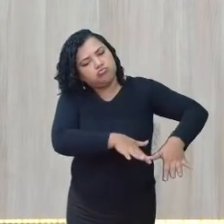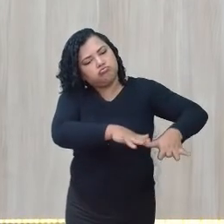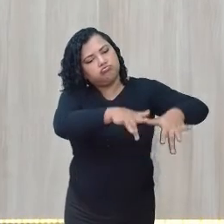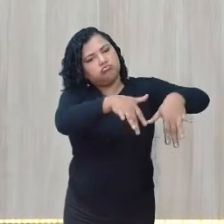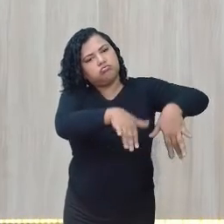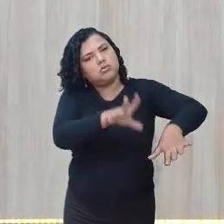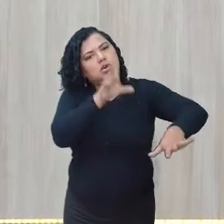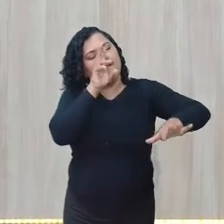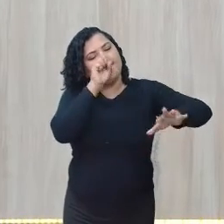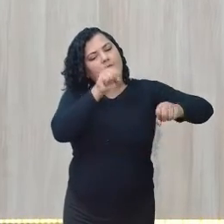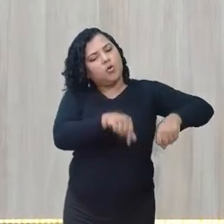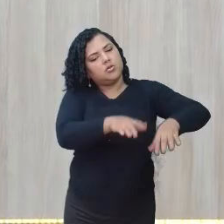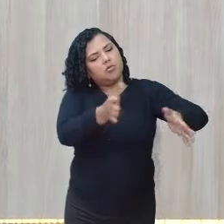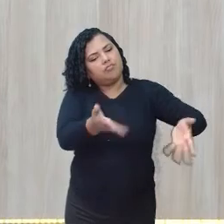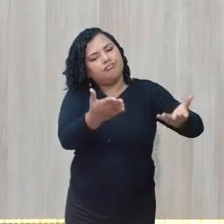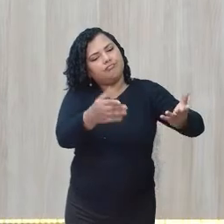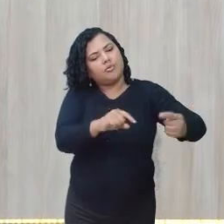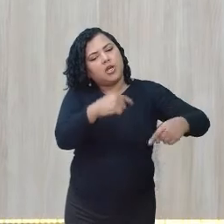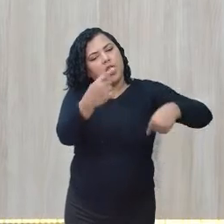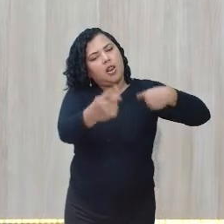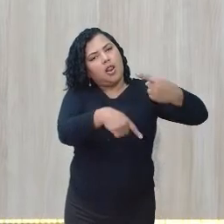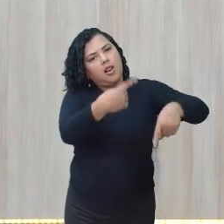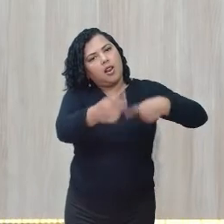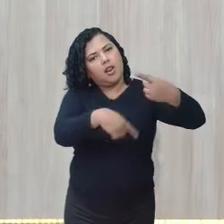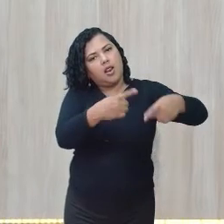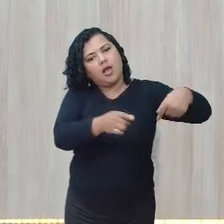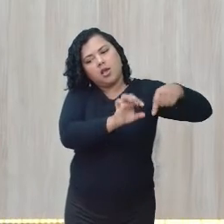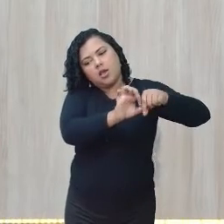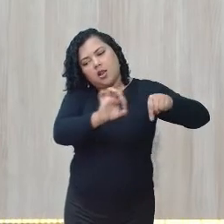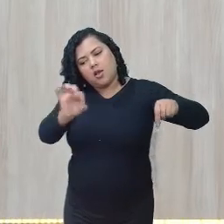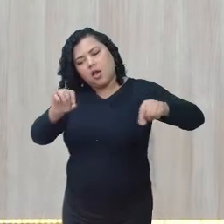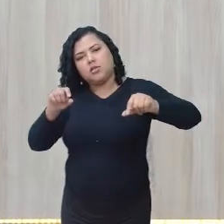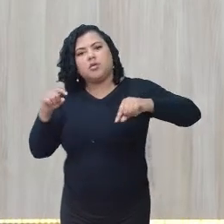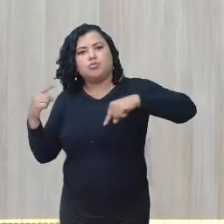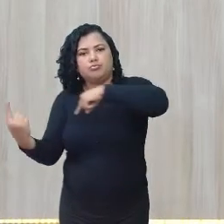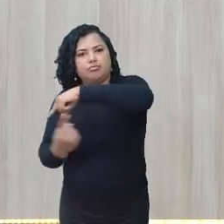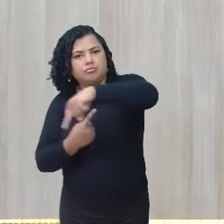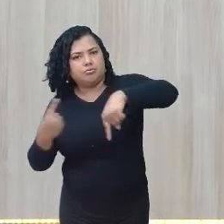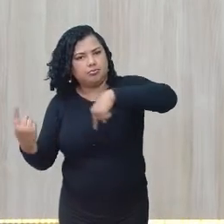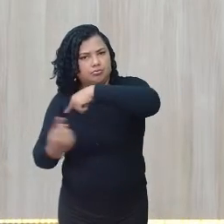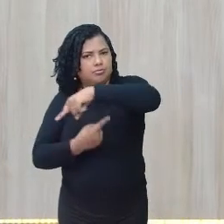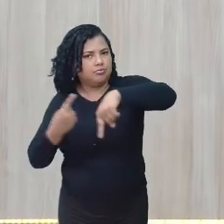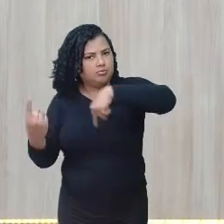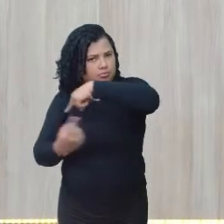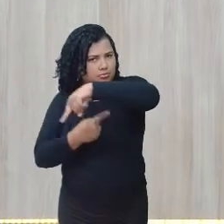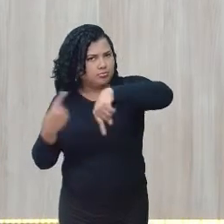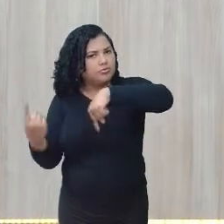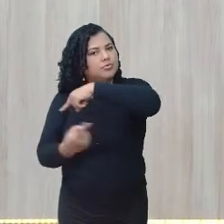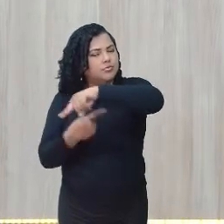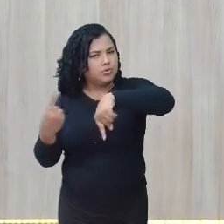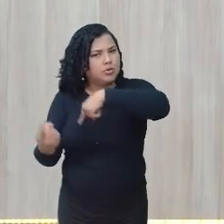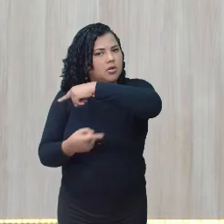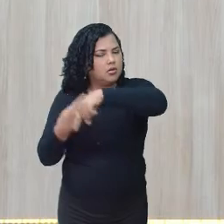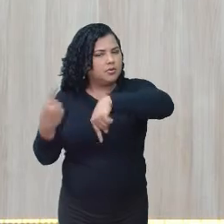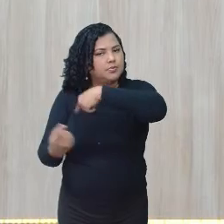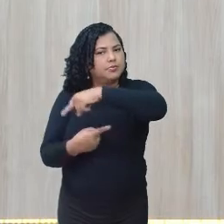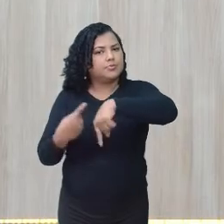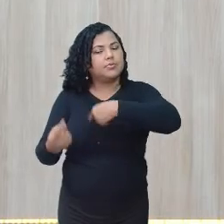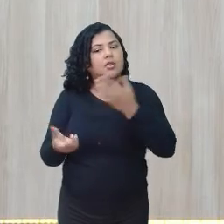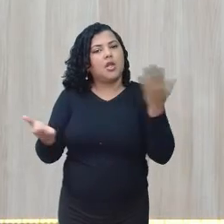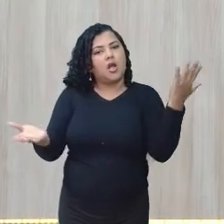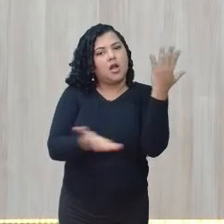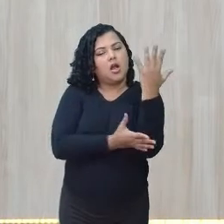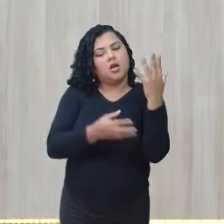de água, como rios, né, ou canais, né, que eles construíam a partir